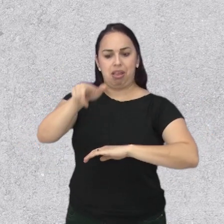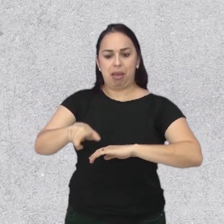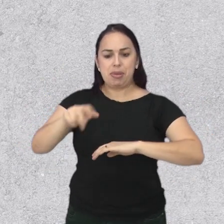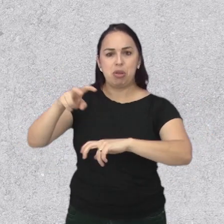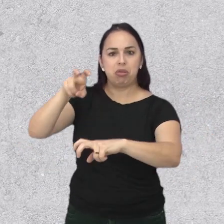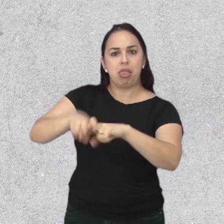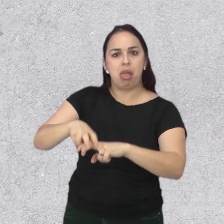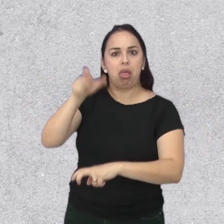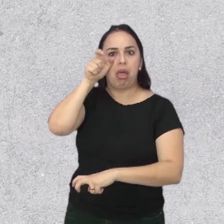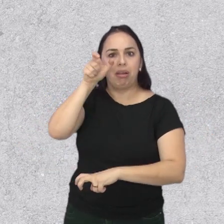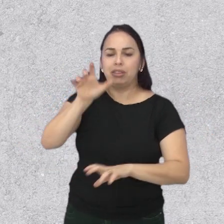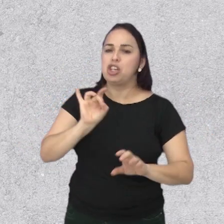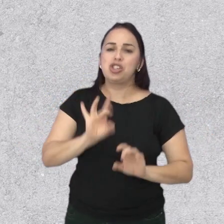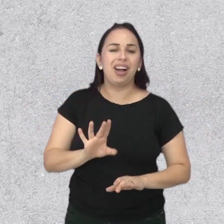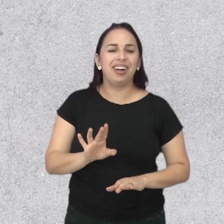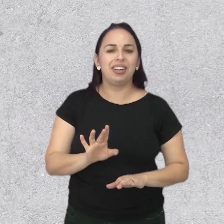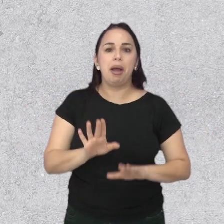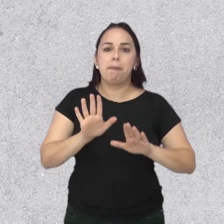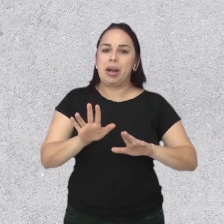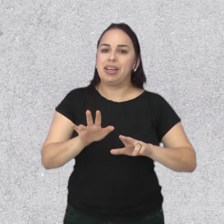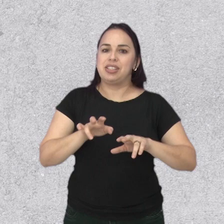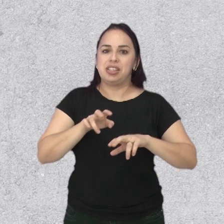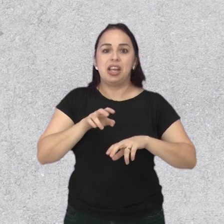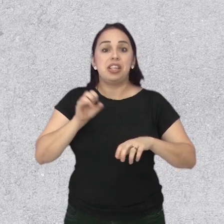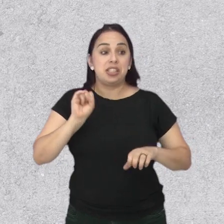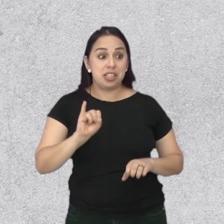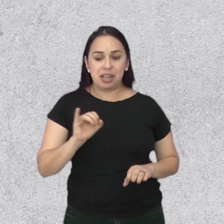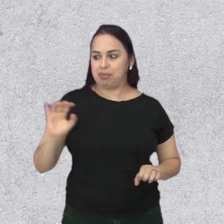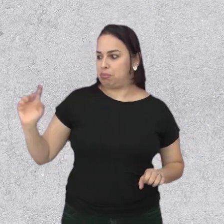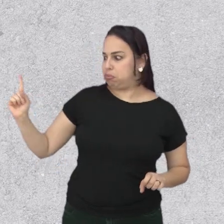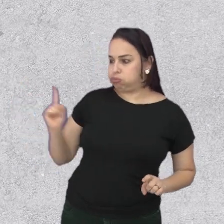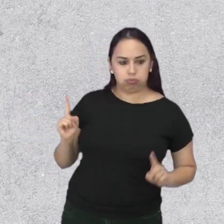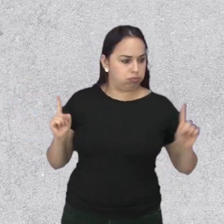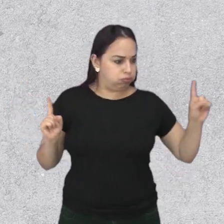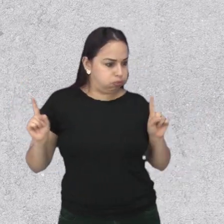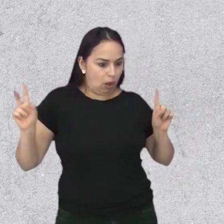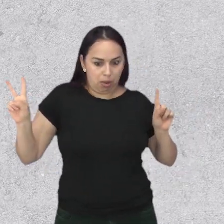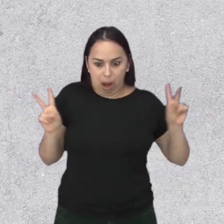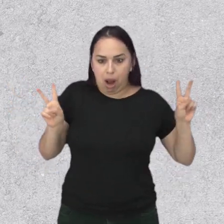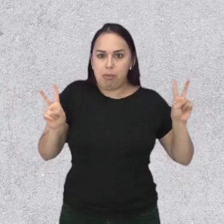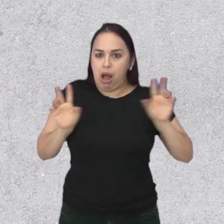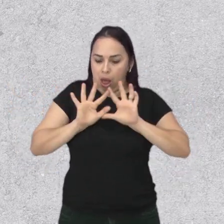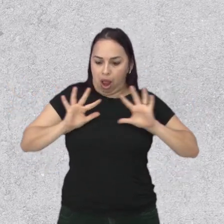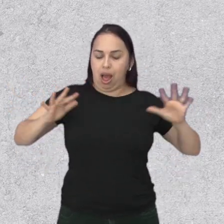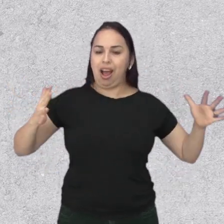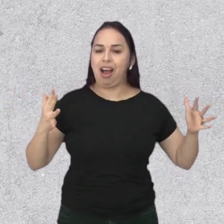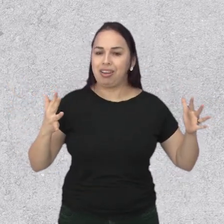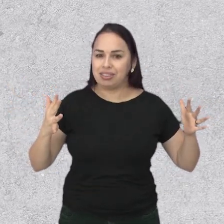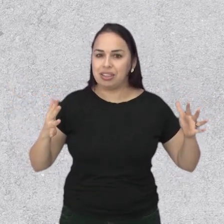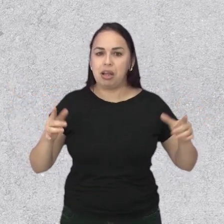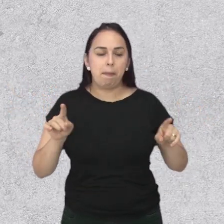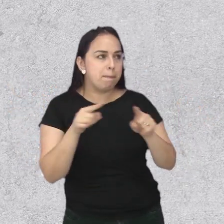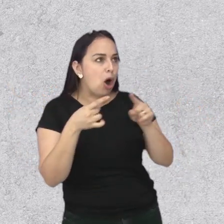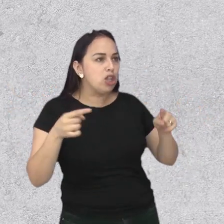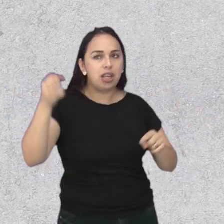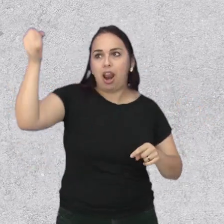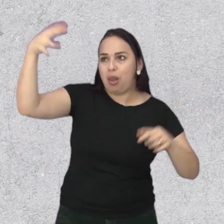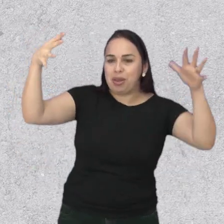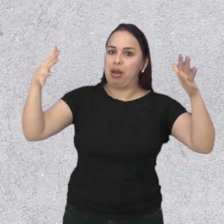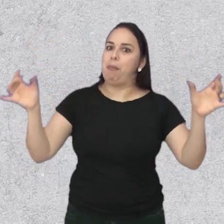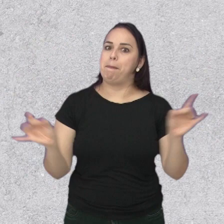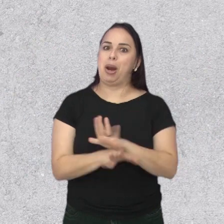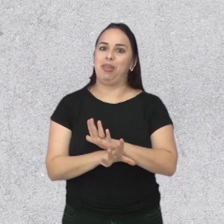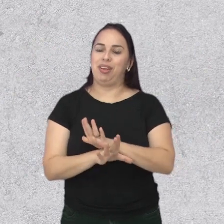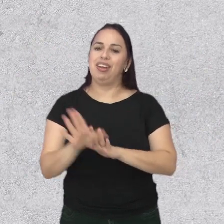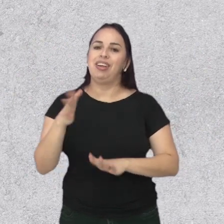espectador atento já é o suficiente. Mas é claro, se acrescentar mais gente, alguns objetos cênicos, roupas divertidas,